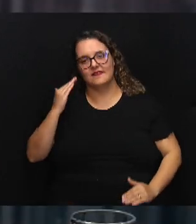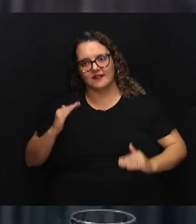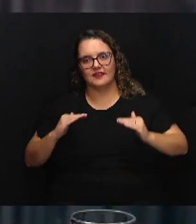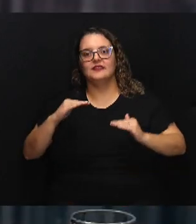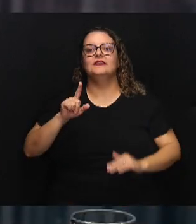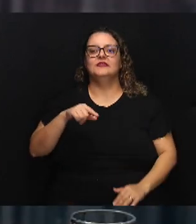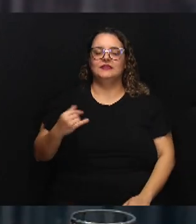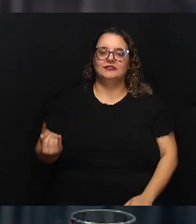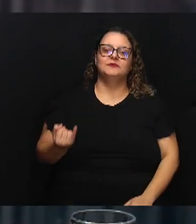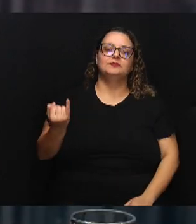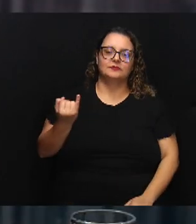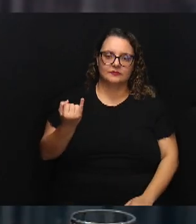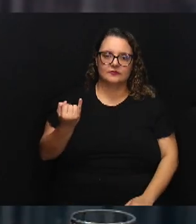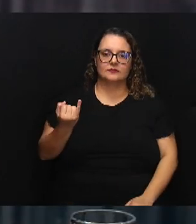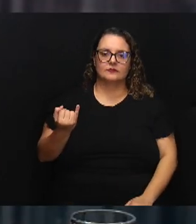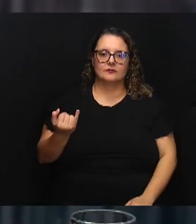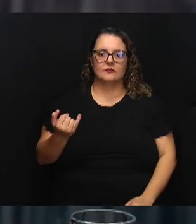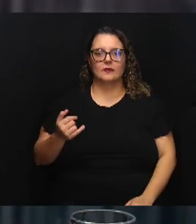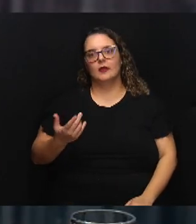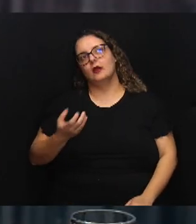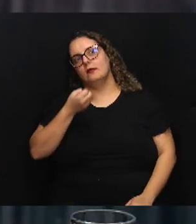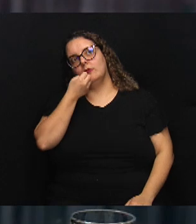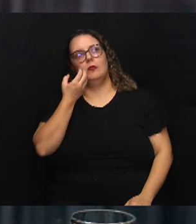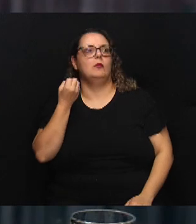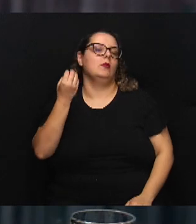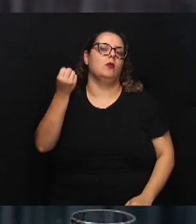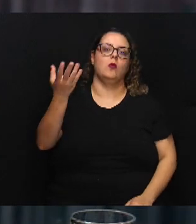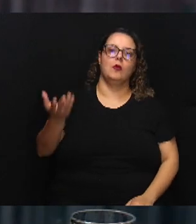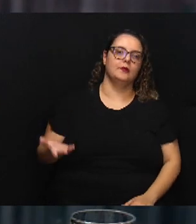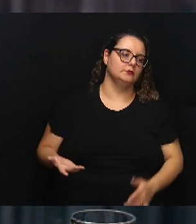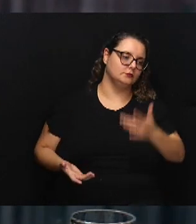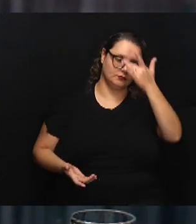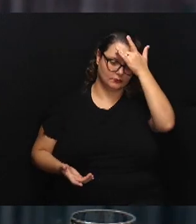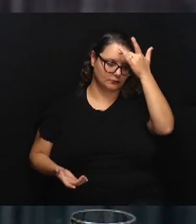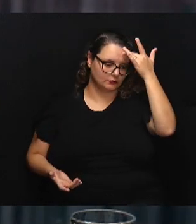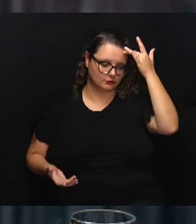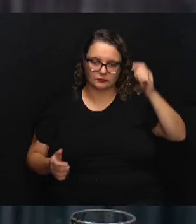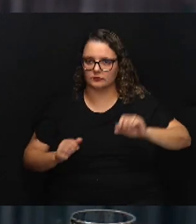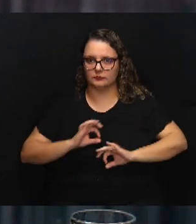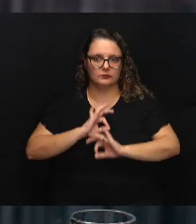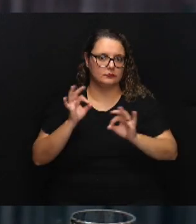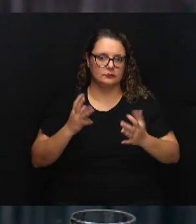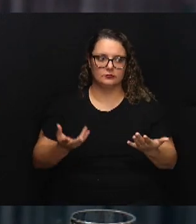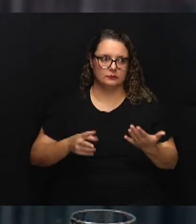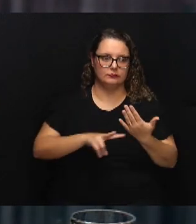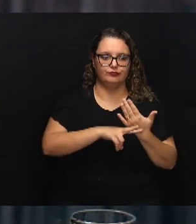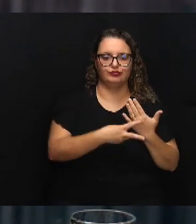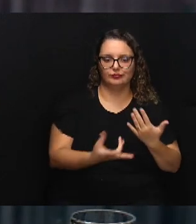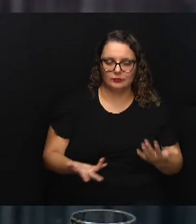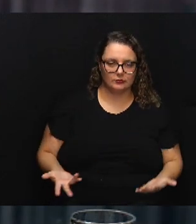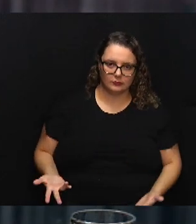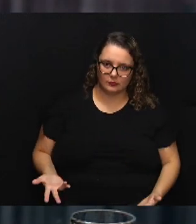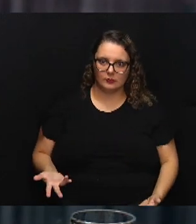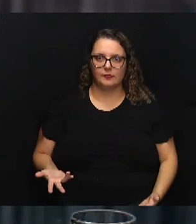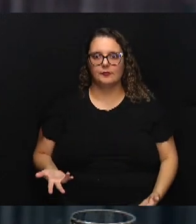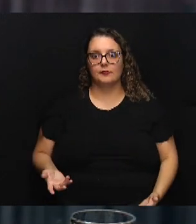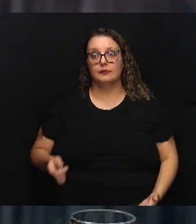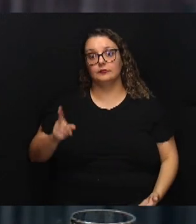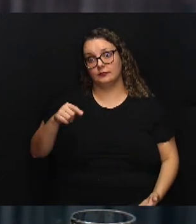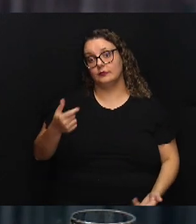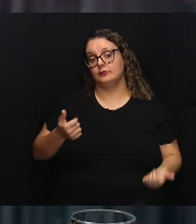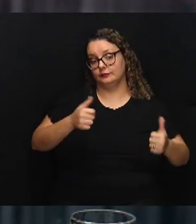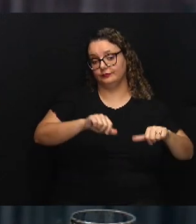importante, né? Porque não adianta uma boa viagem, uma saúde mental, né, afetada. Então é muito dessa questão